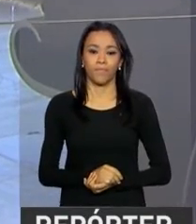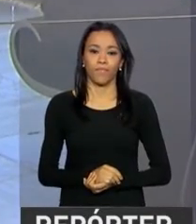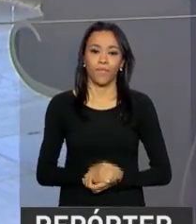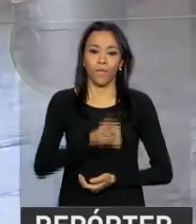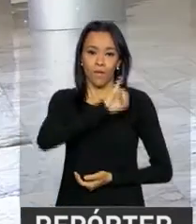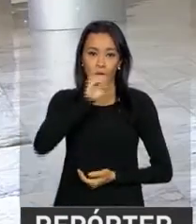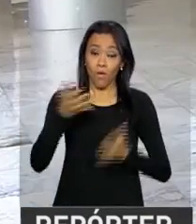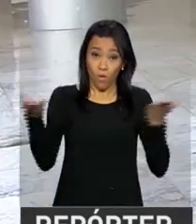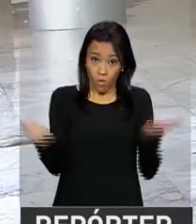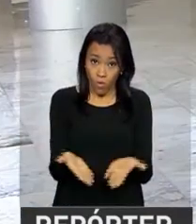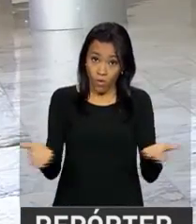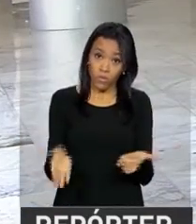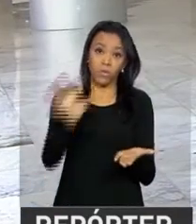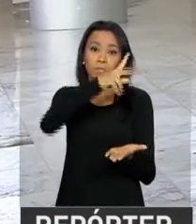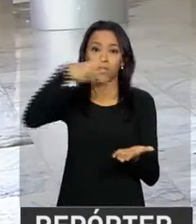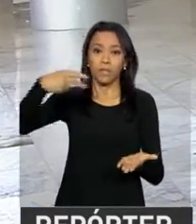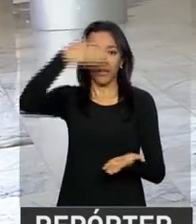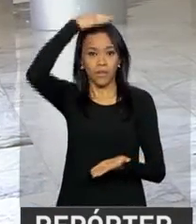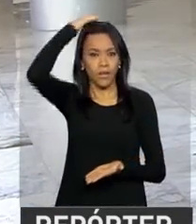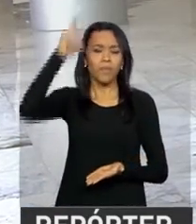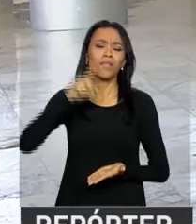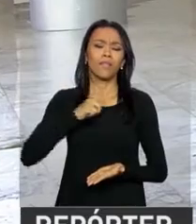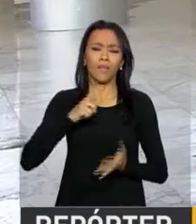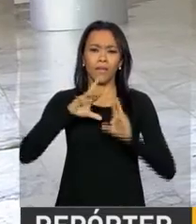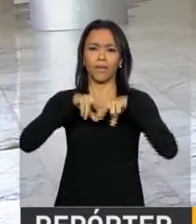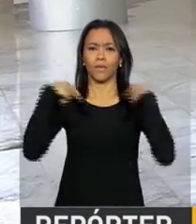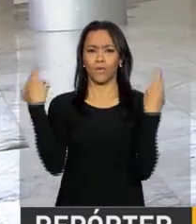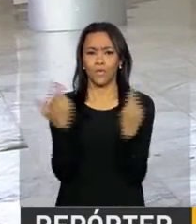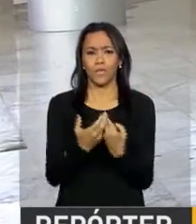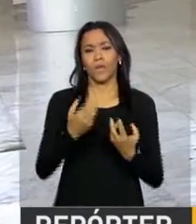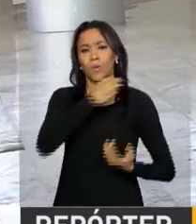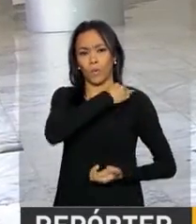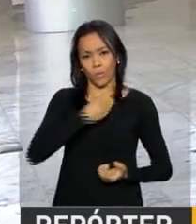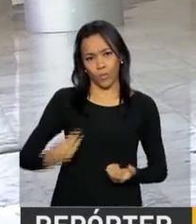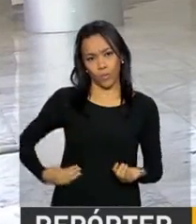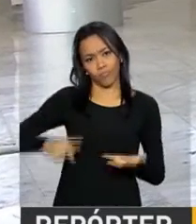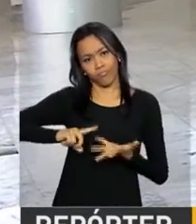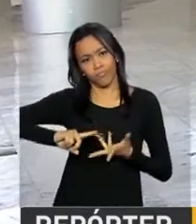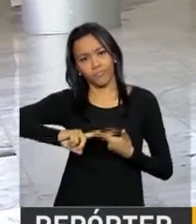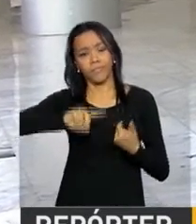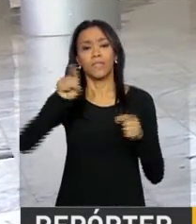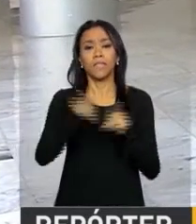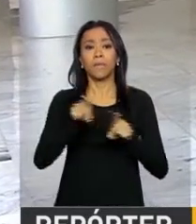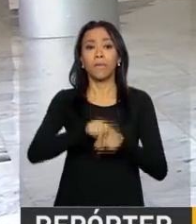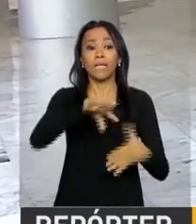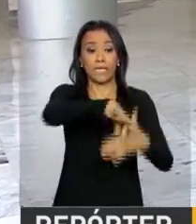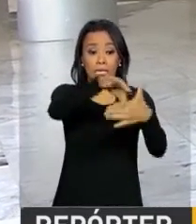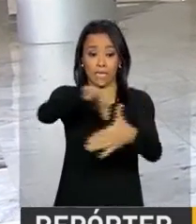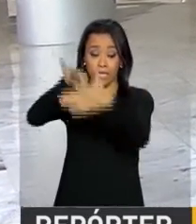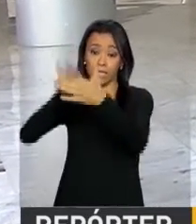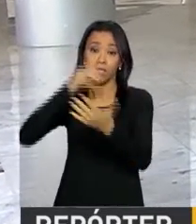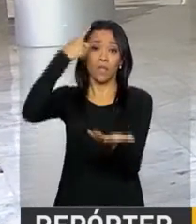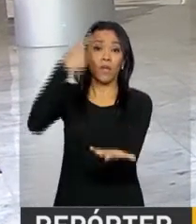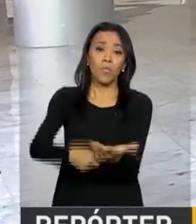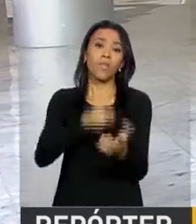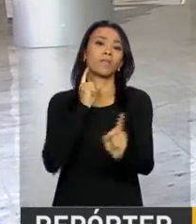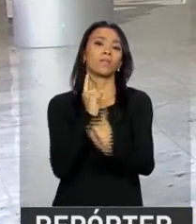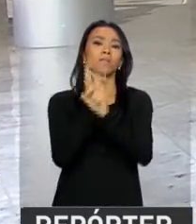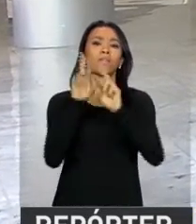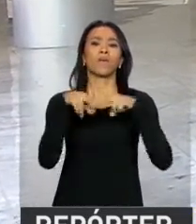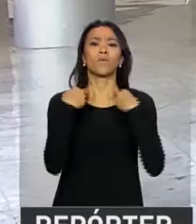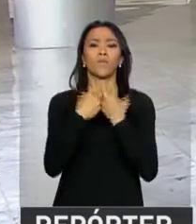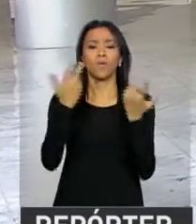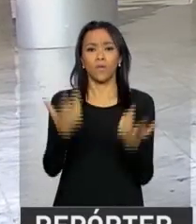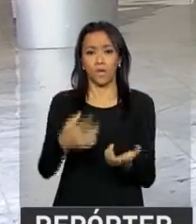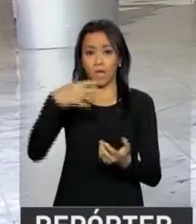luís hoje o presidente michel temer tem reunião com ministros e líderes da base aliada na câmara dos deputados esse encontro está marcado para às seis horas da tarde no